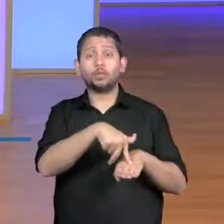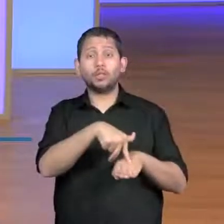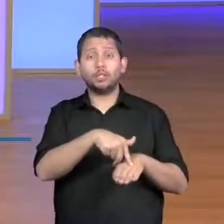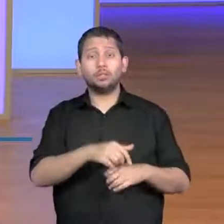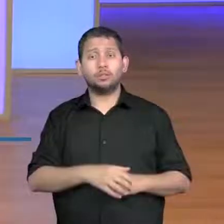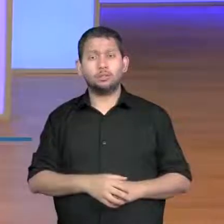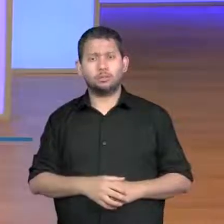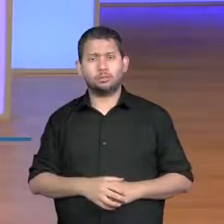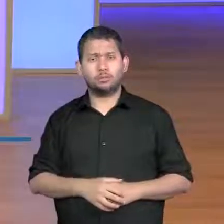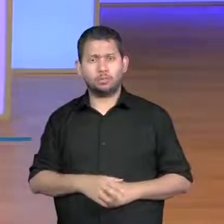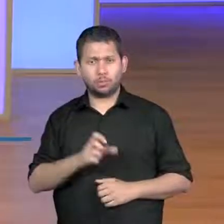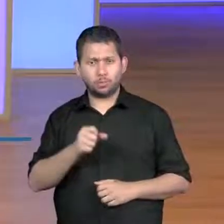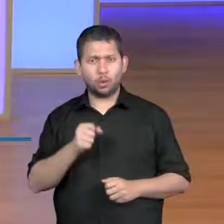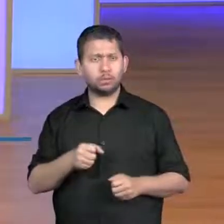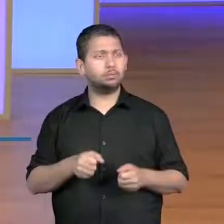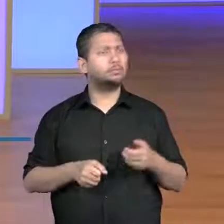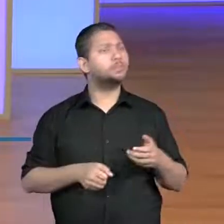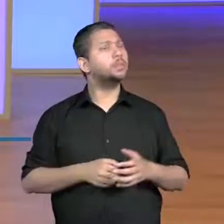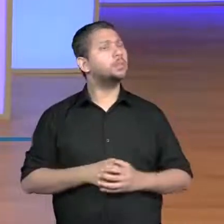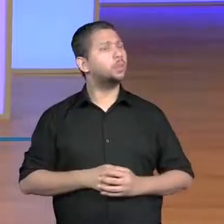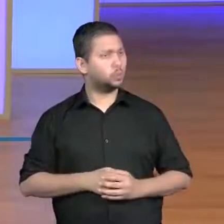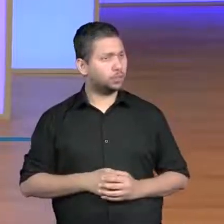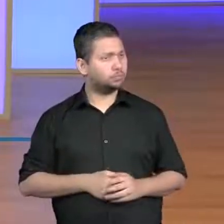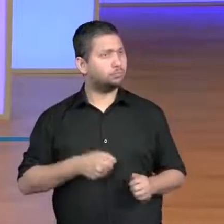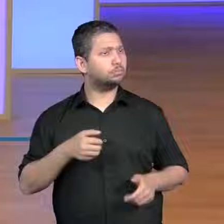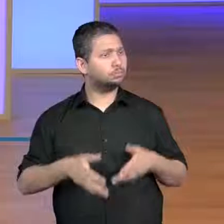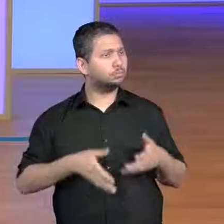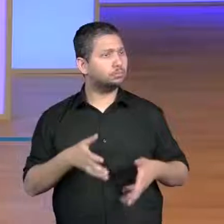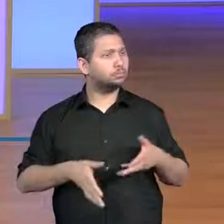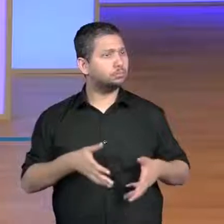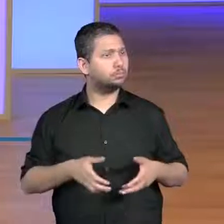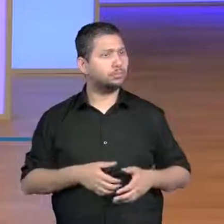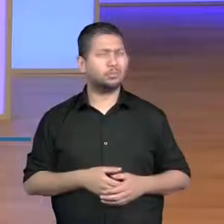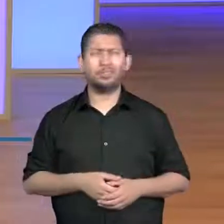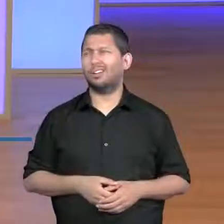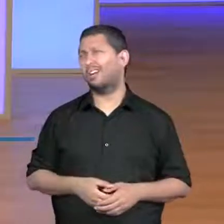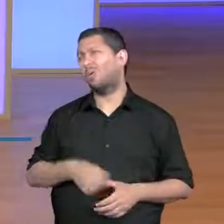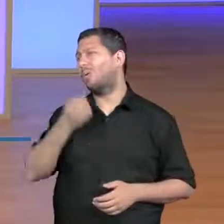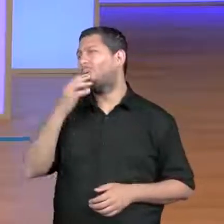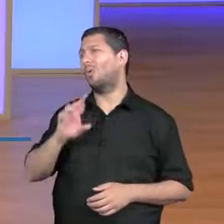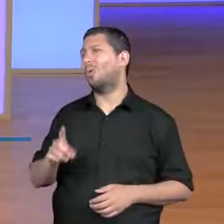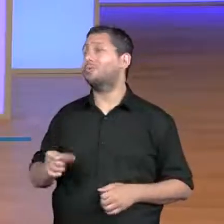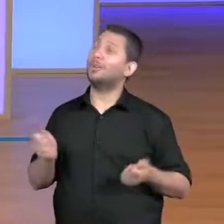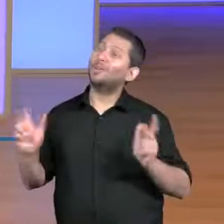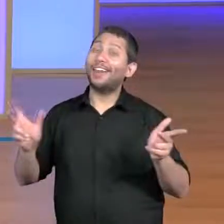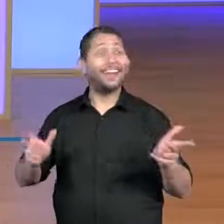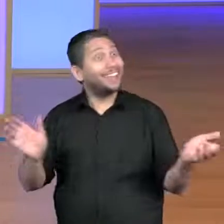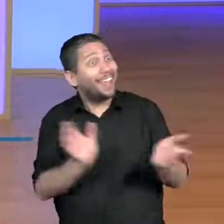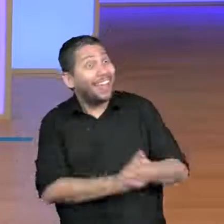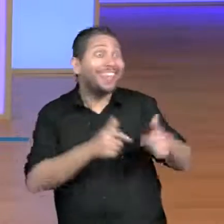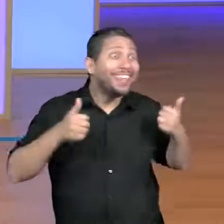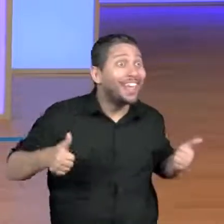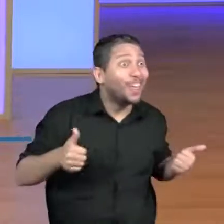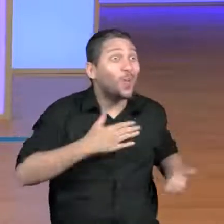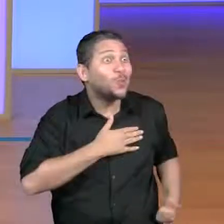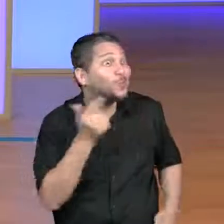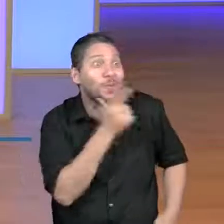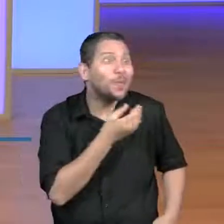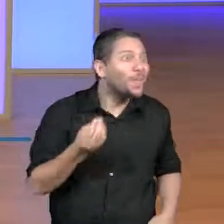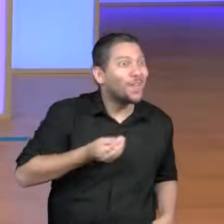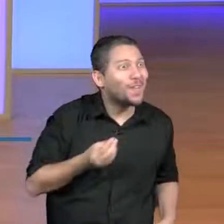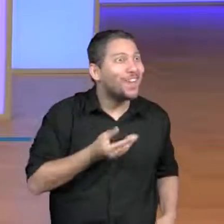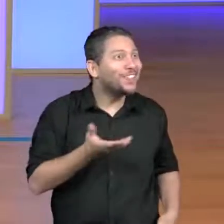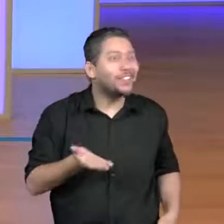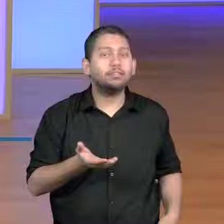fazer uma entrevista formal é legal? Não, aí tem que ser informal, descontraída, como eu Mais tinha falado, descontraído, né? Como se fosse um